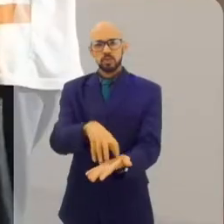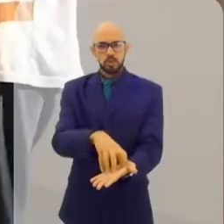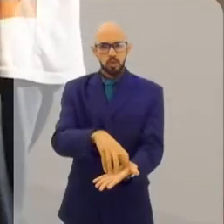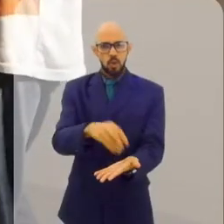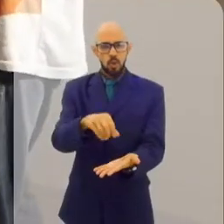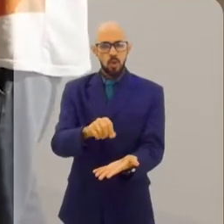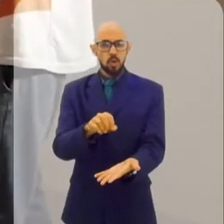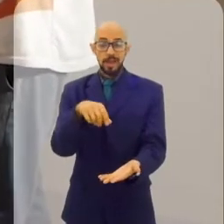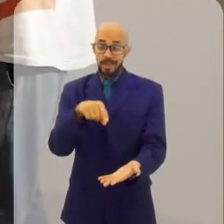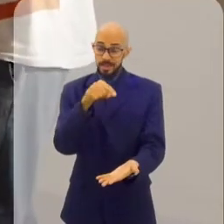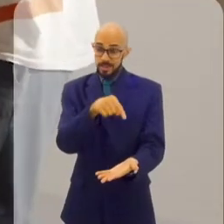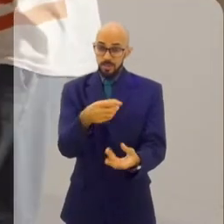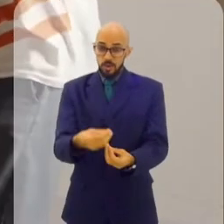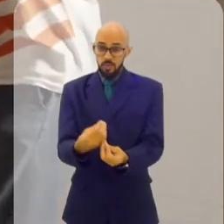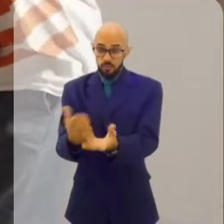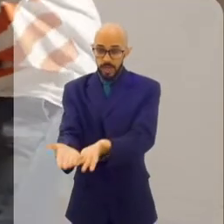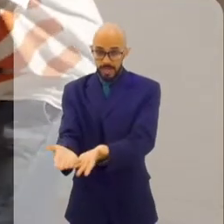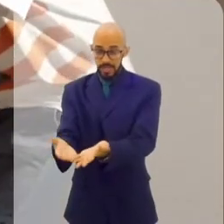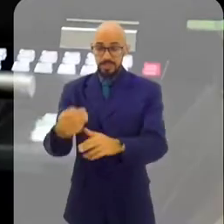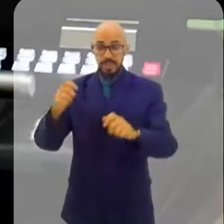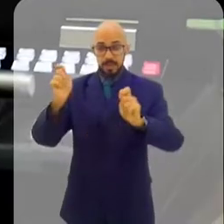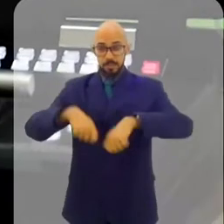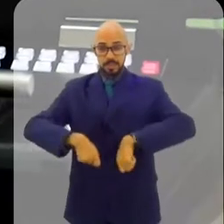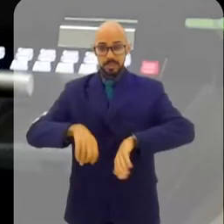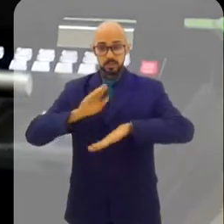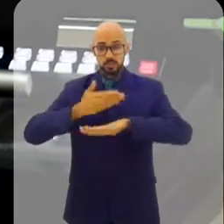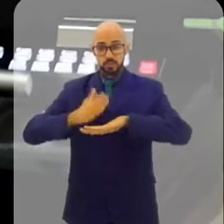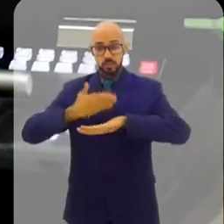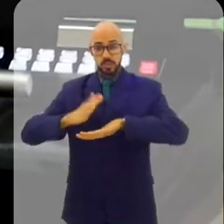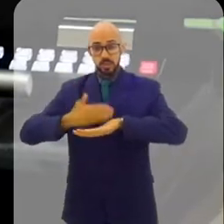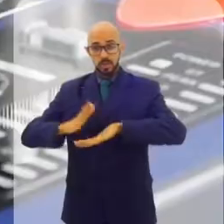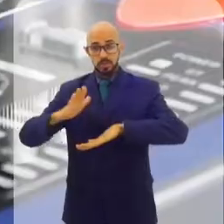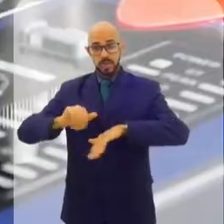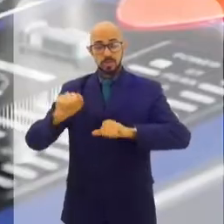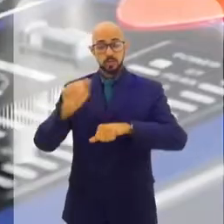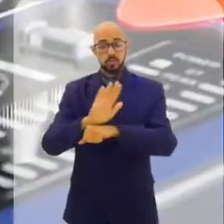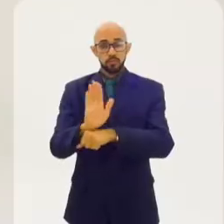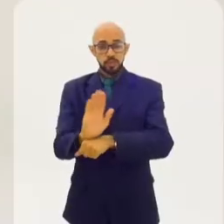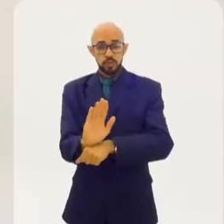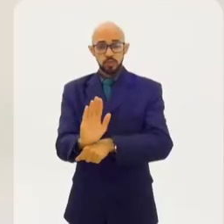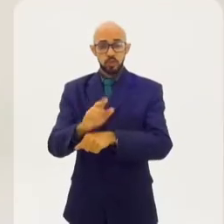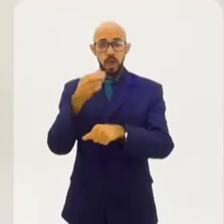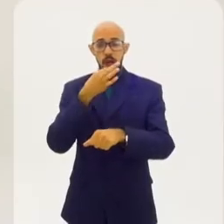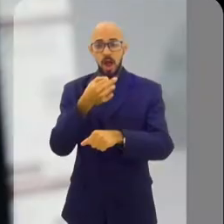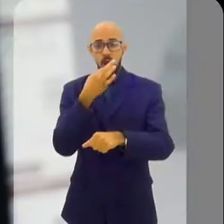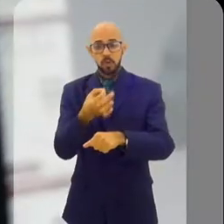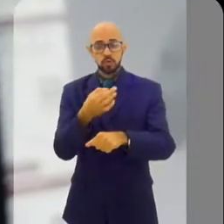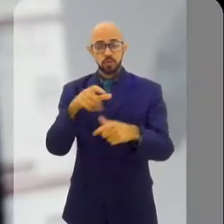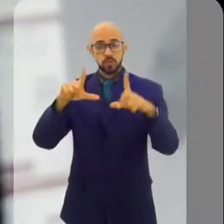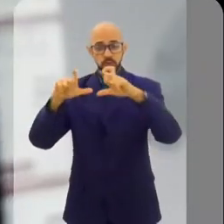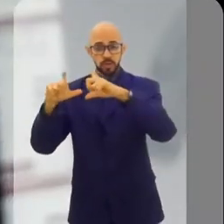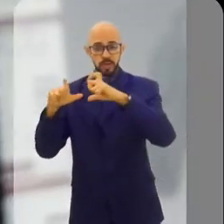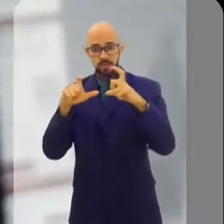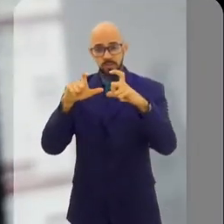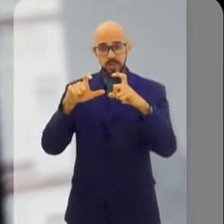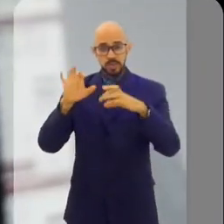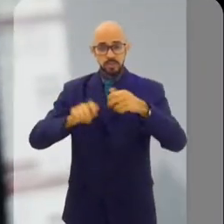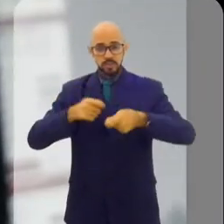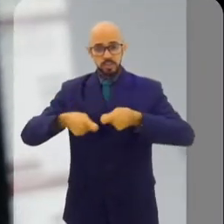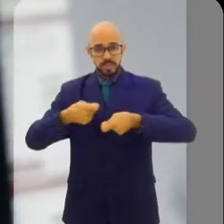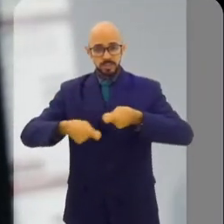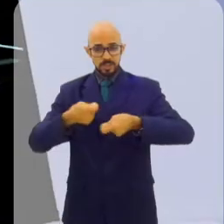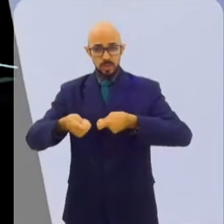unidade oferece capacitação e atualização nas áreas de vídeo, áudio, fotografia, animação e gestão